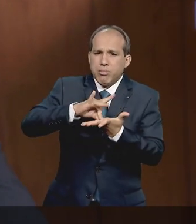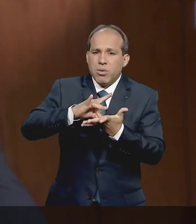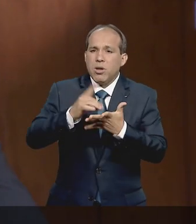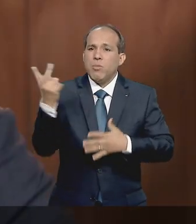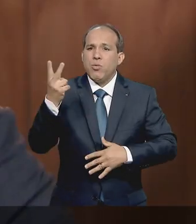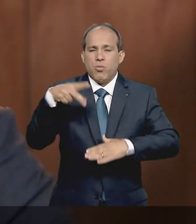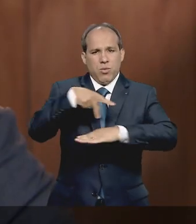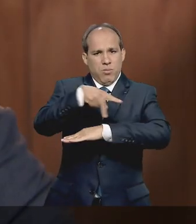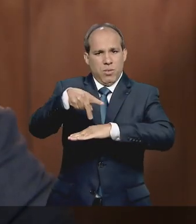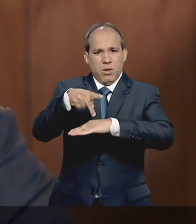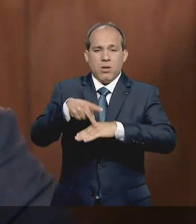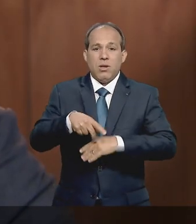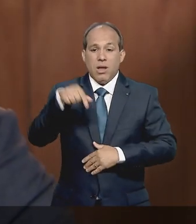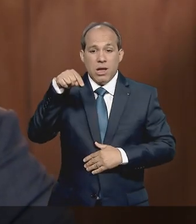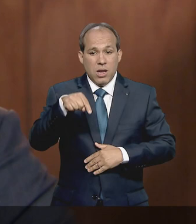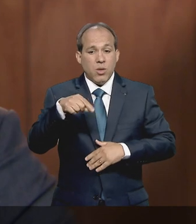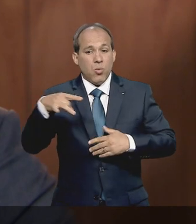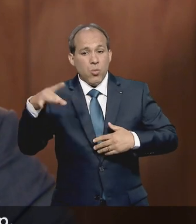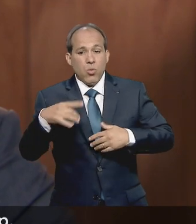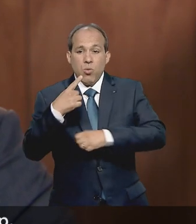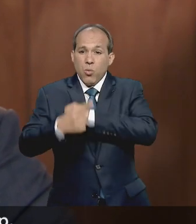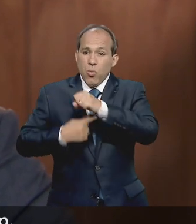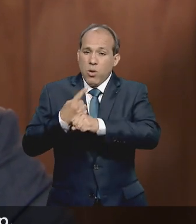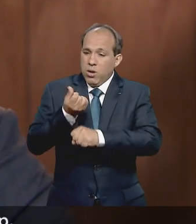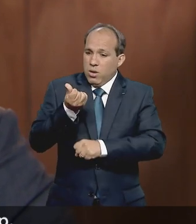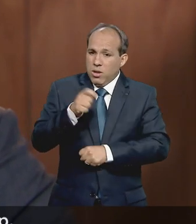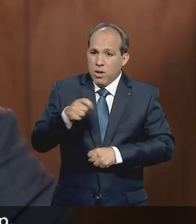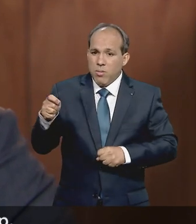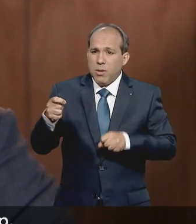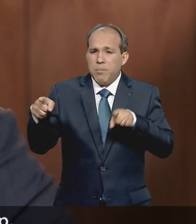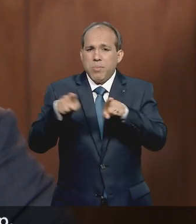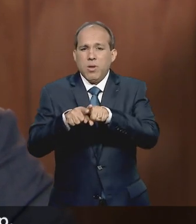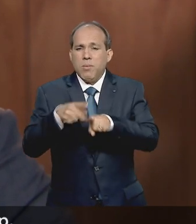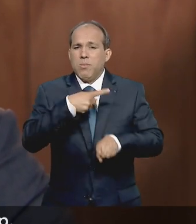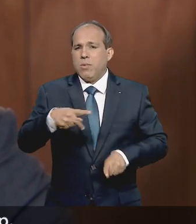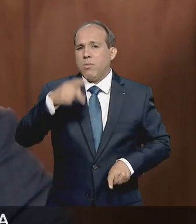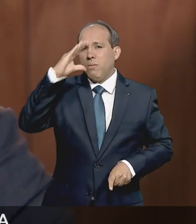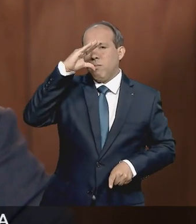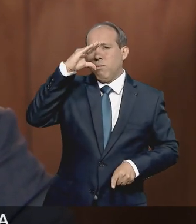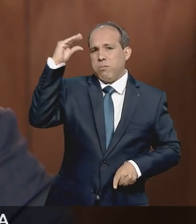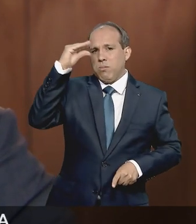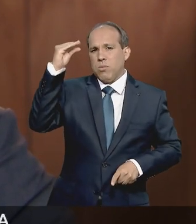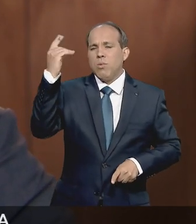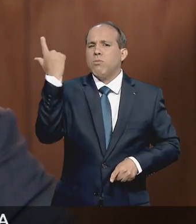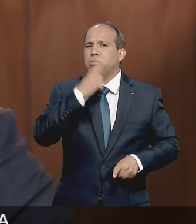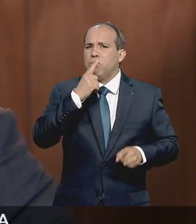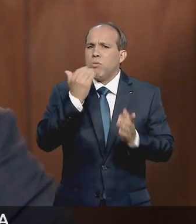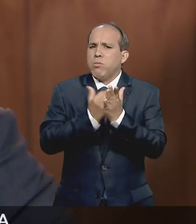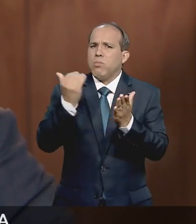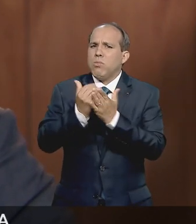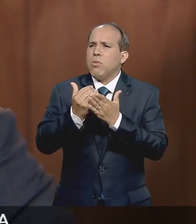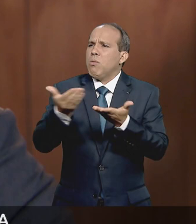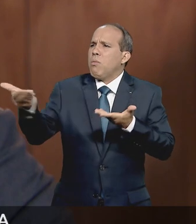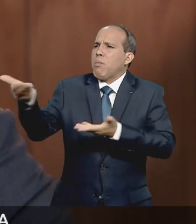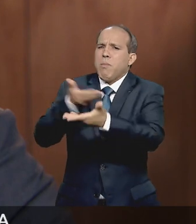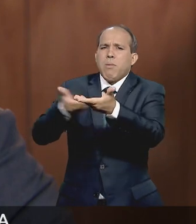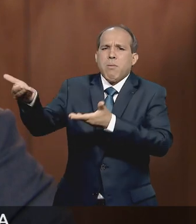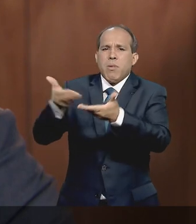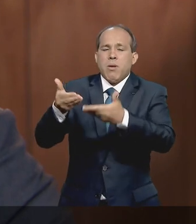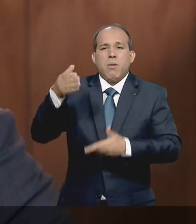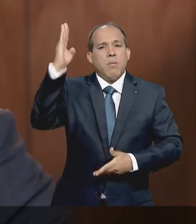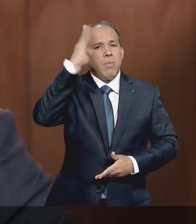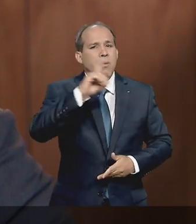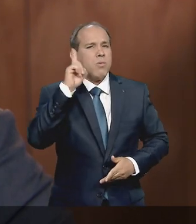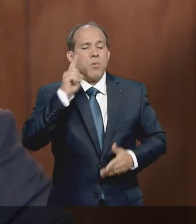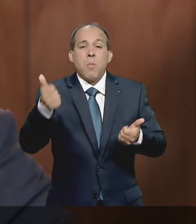para as nossas nações nesse último ano e meio em parceria com o presidente Donald trump e levamos as relações entre Brasil e